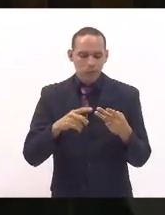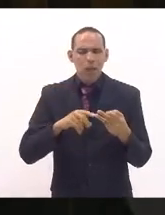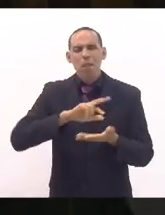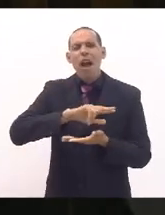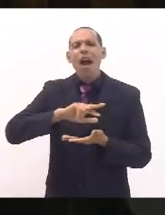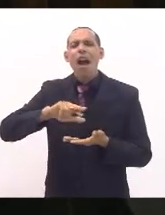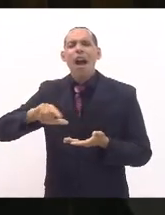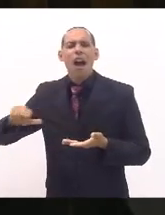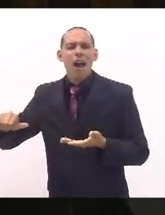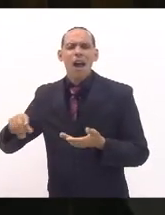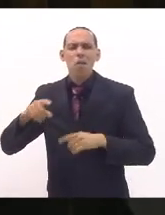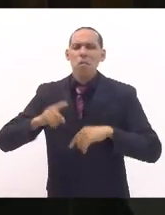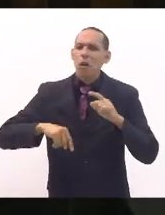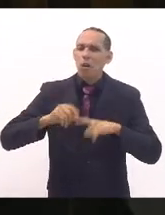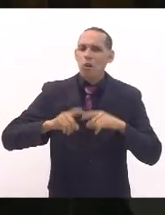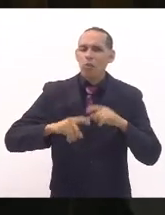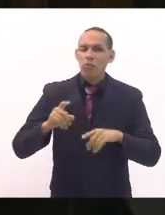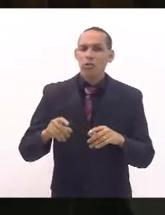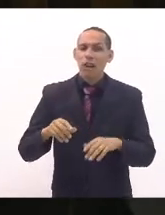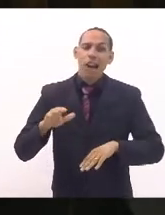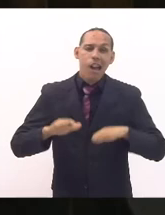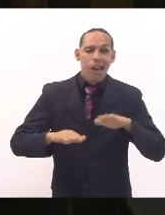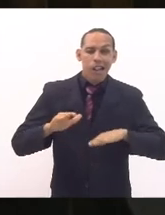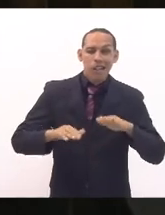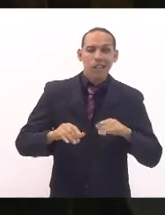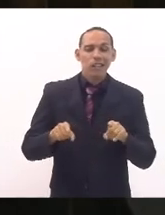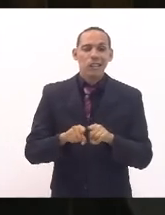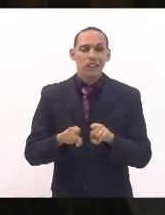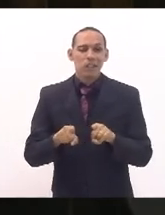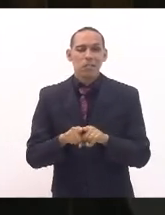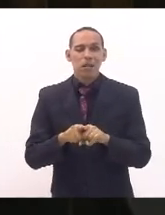todo tipo de produto, muitas vezes